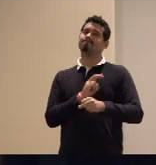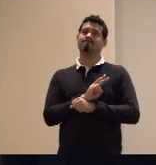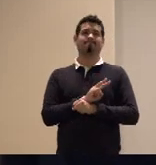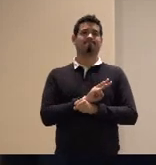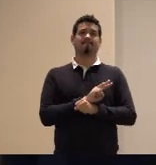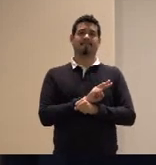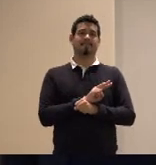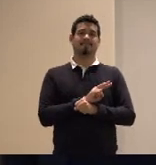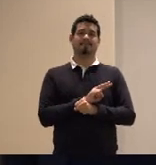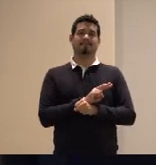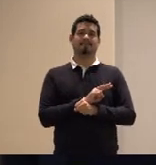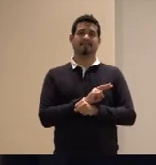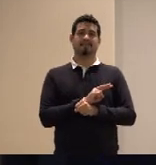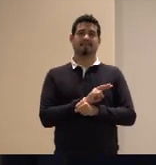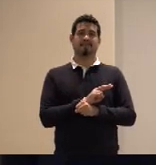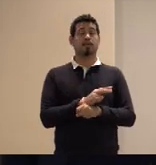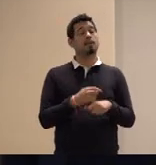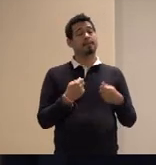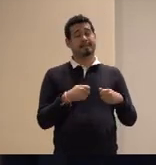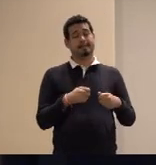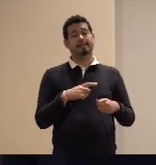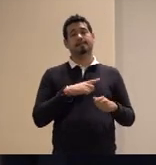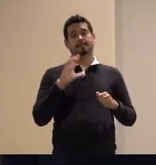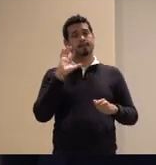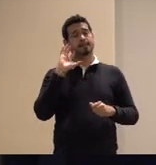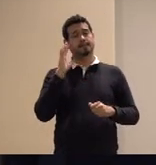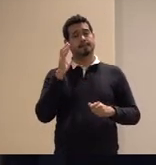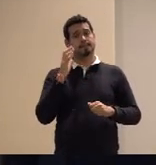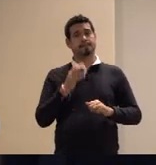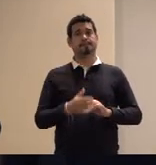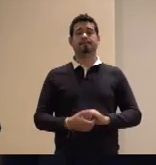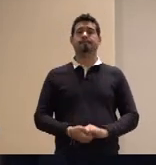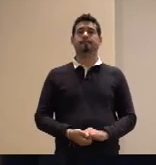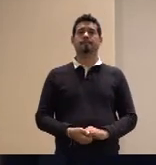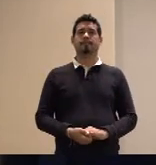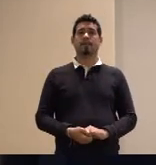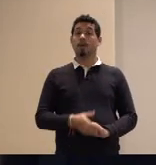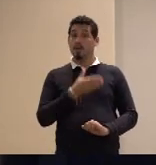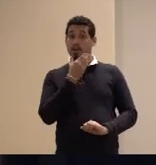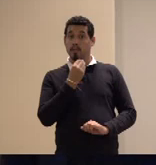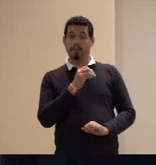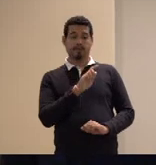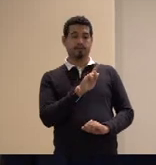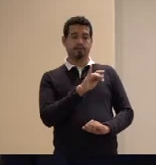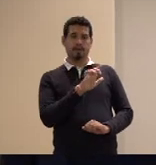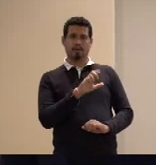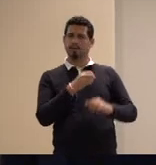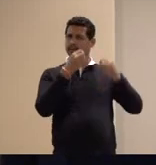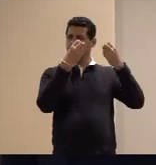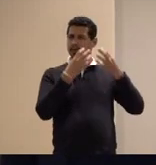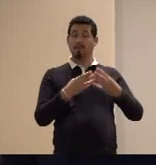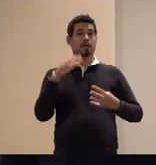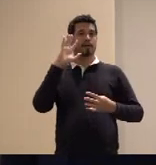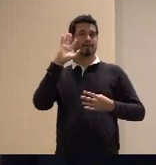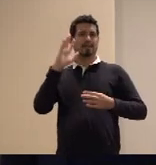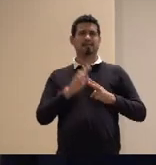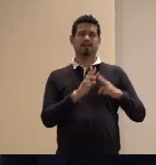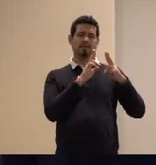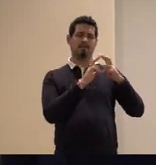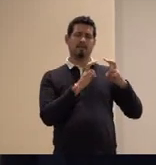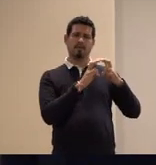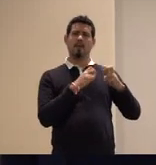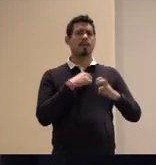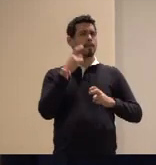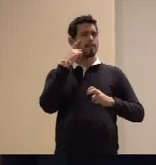tão adequado quanto ele deveria ser. O que o Gilberto traz, que tem acontecido aqui em Florianópolis, e acredito que nas